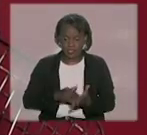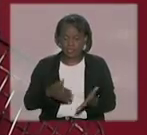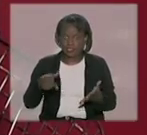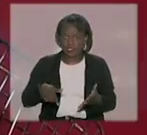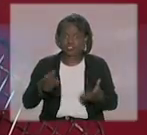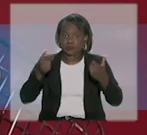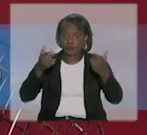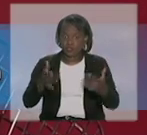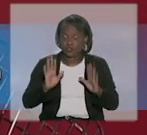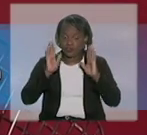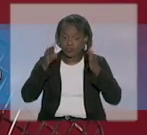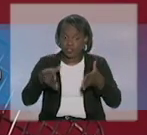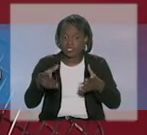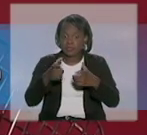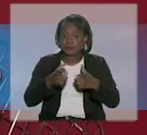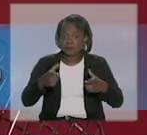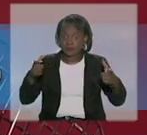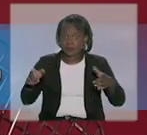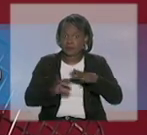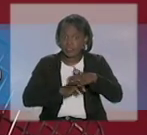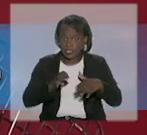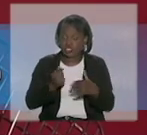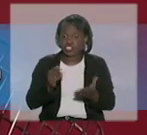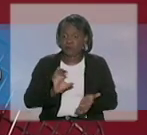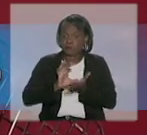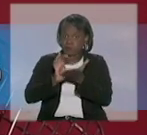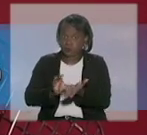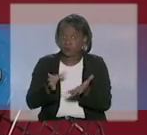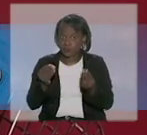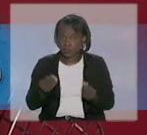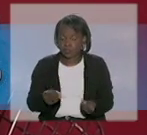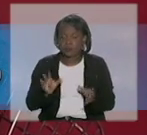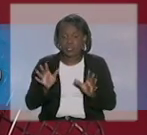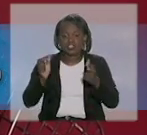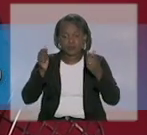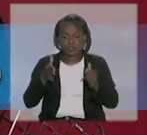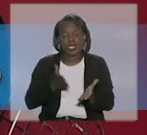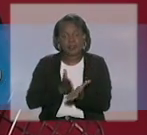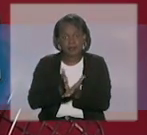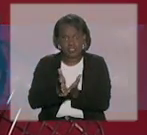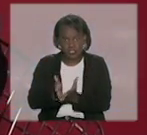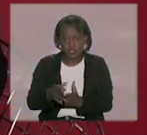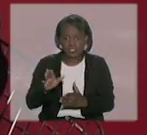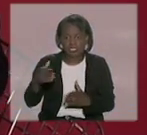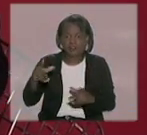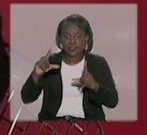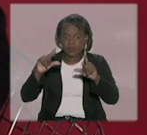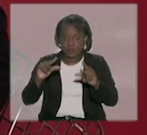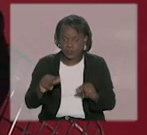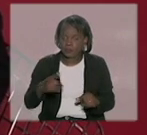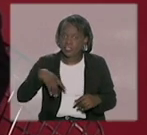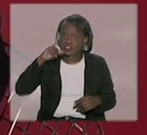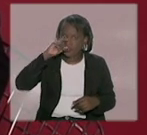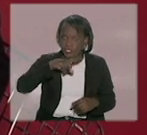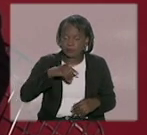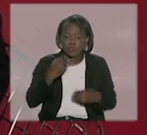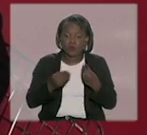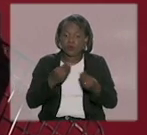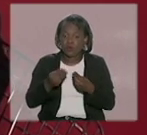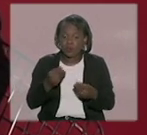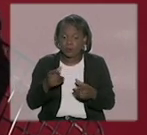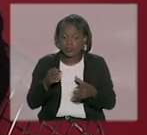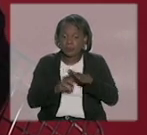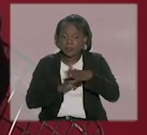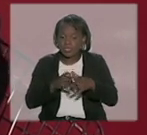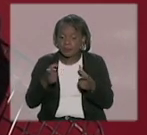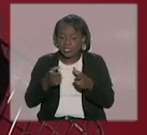até aqui a gente focou nas grandes empresas e grandes investimentos, mas você já falou que é um caminho, que vai diminuir, que vai ser menos complexo, mas como é que isso chega